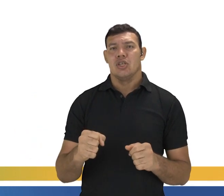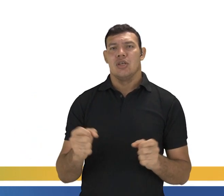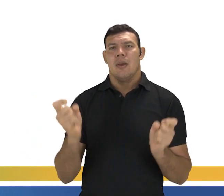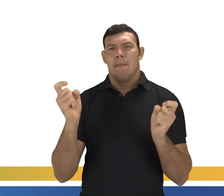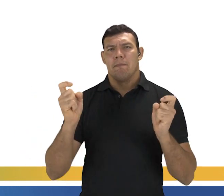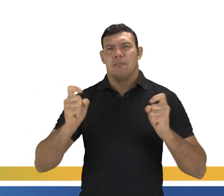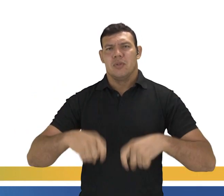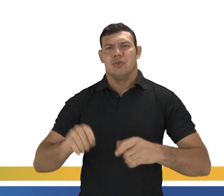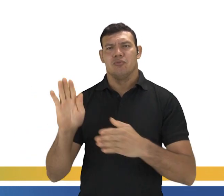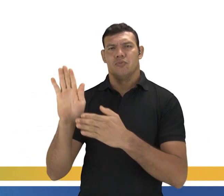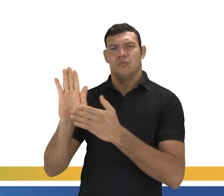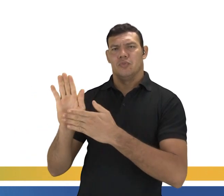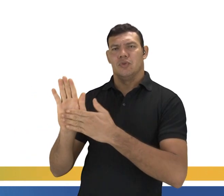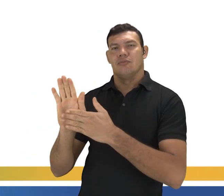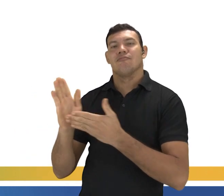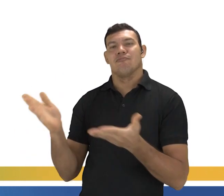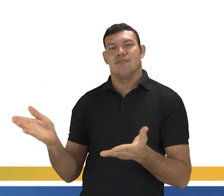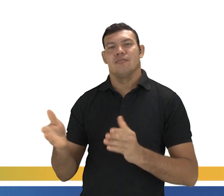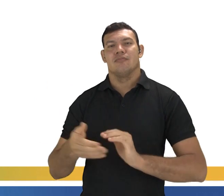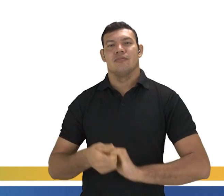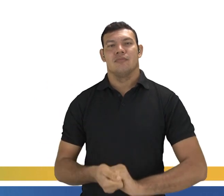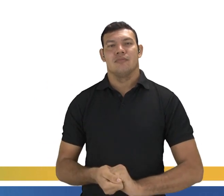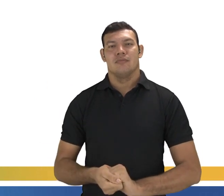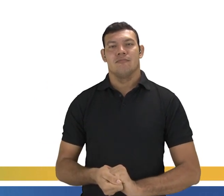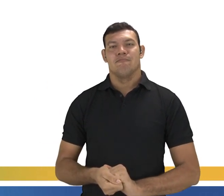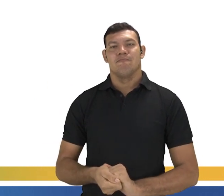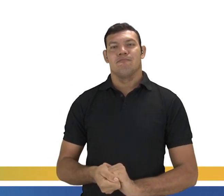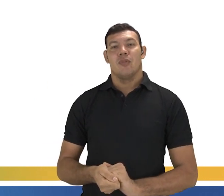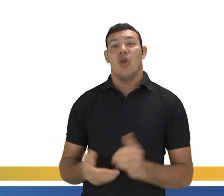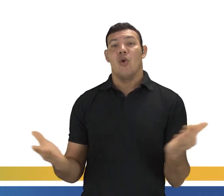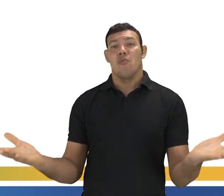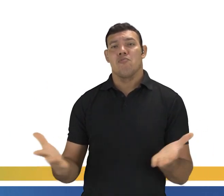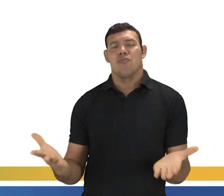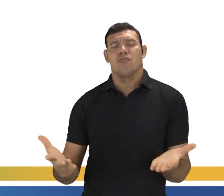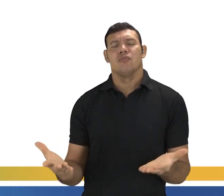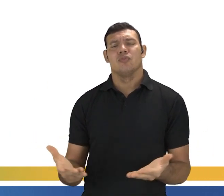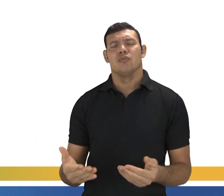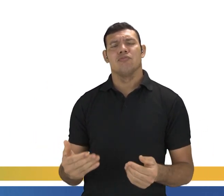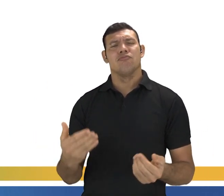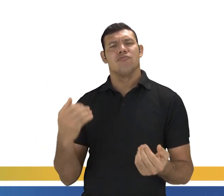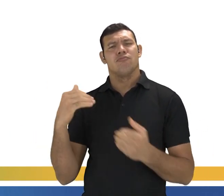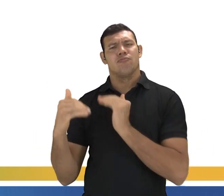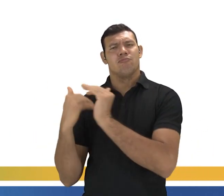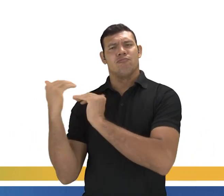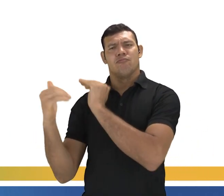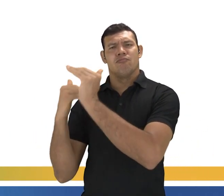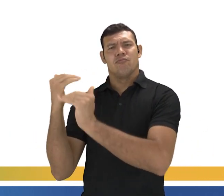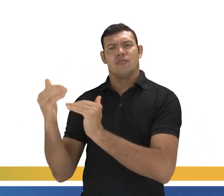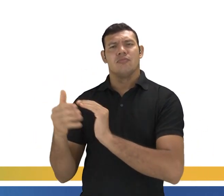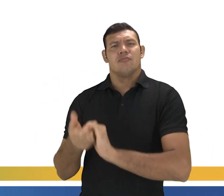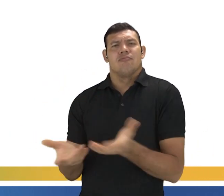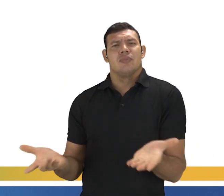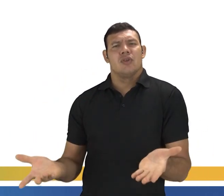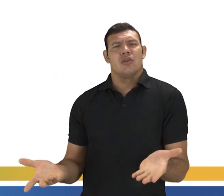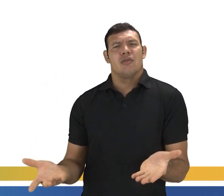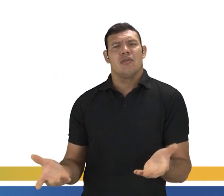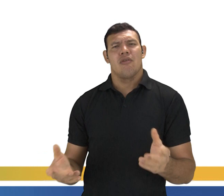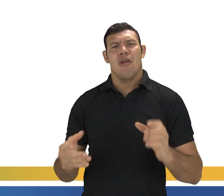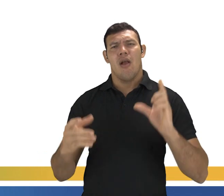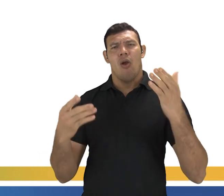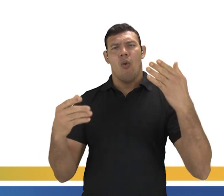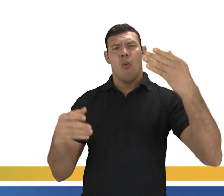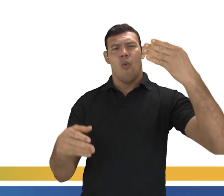Vamos então, de fato, ao que nos interessa na aula de hoje, o desenvolvimento. O que os parágrafos de desenvolvimento na sua redação